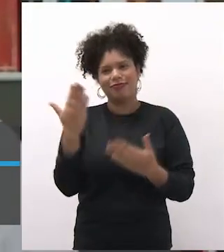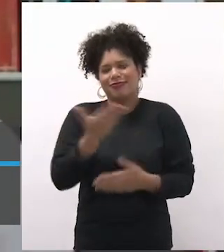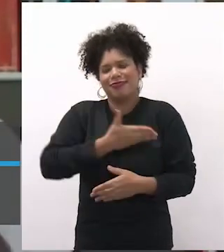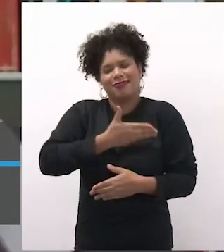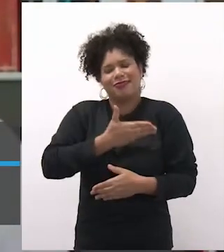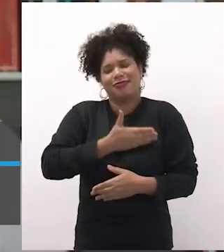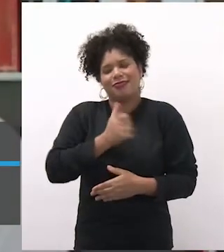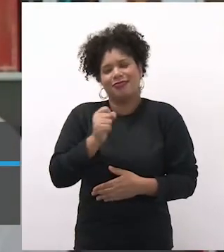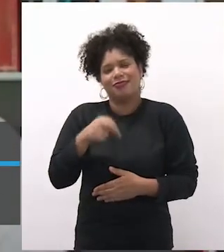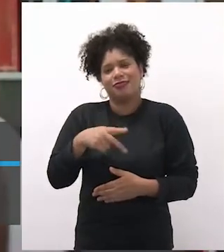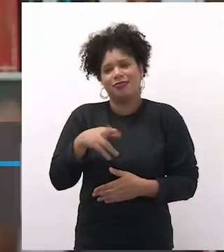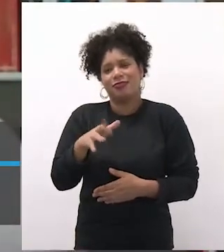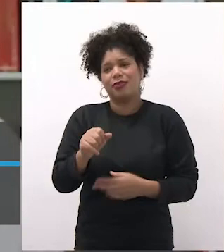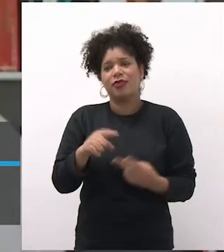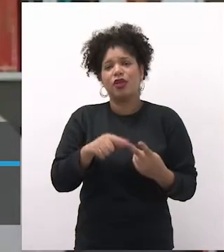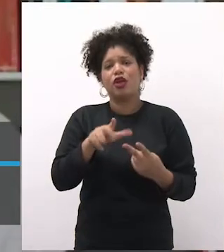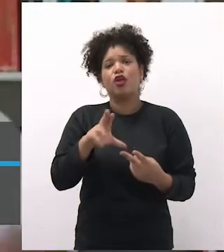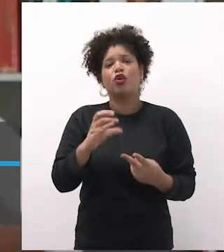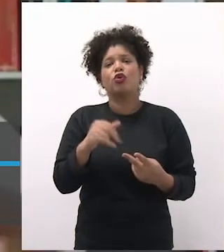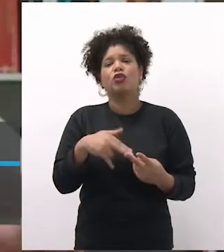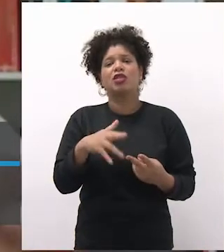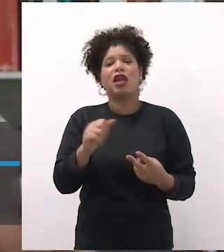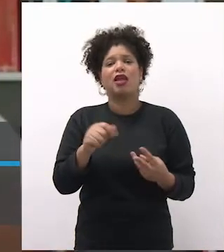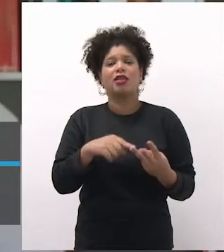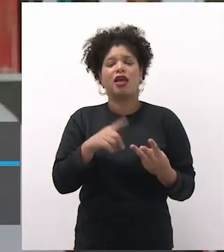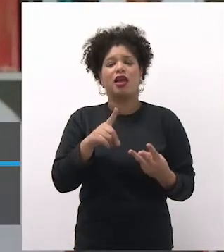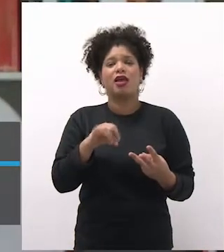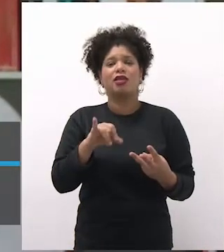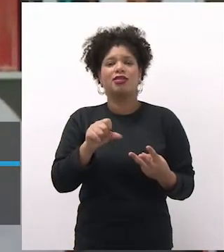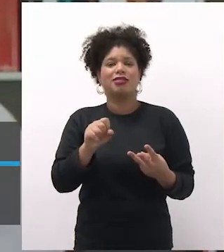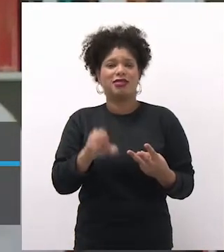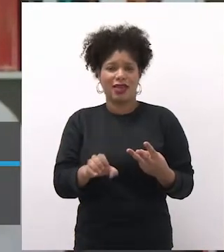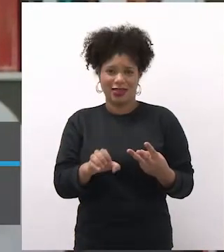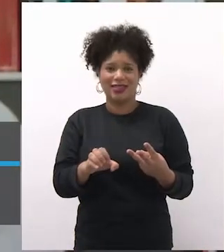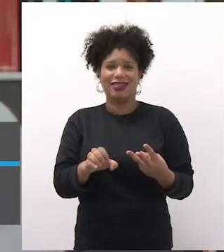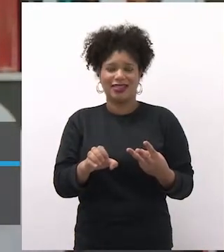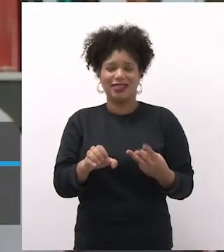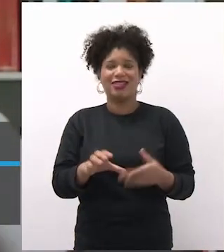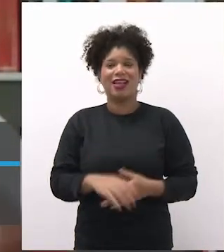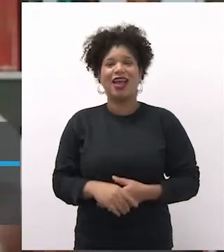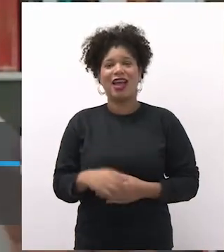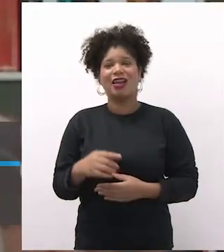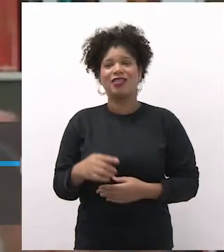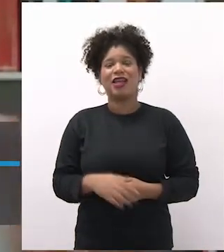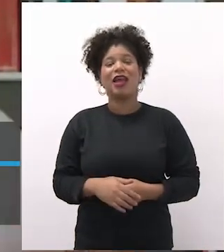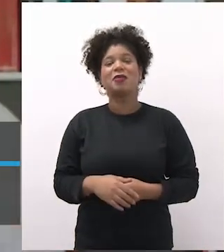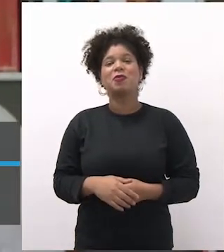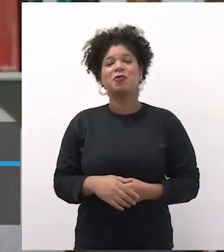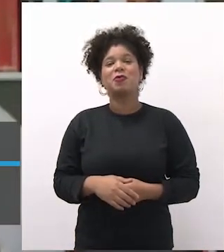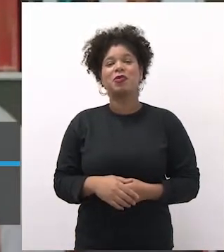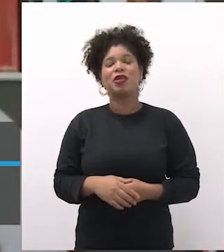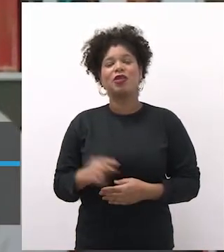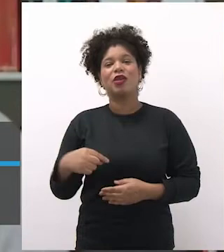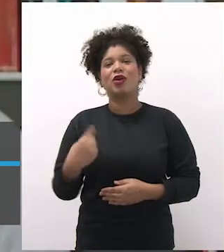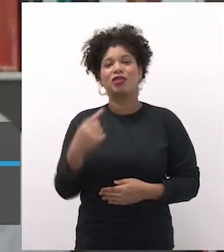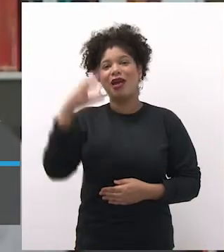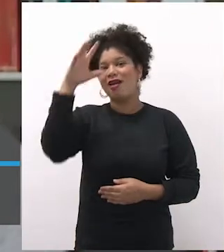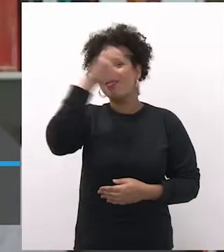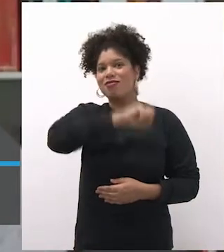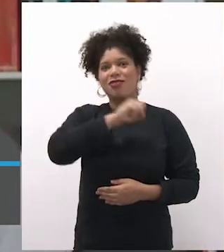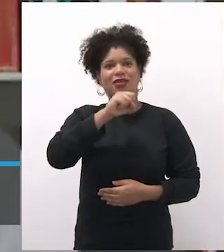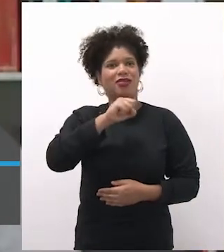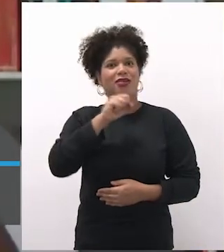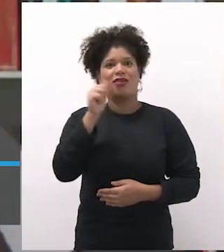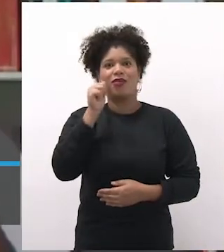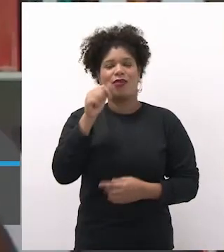aqui, Luciana, Deise, elas estão, assim como eu, elas duas, nós 3 aprendemos muito com